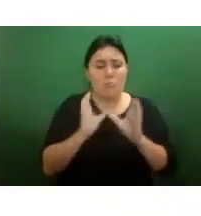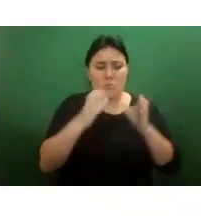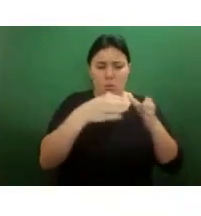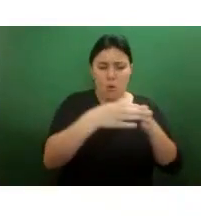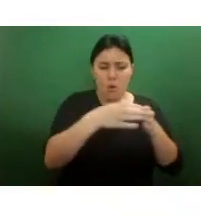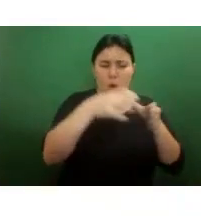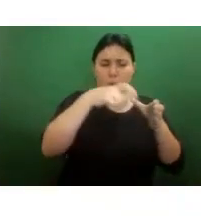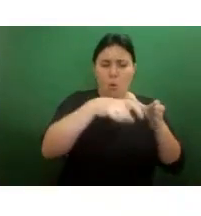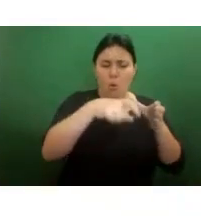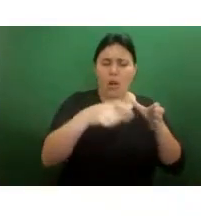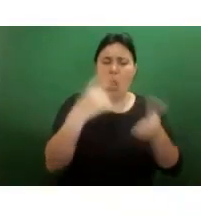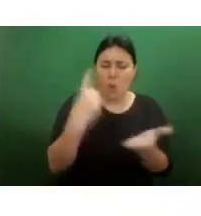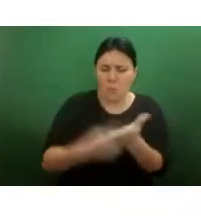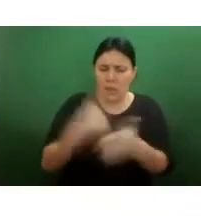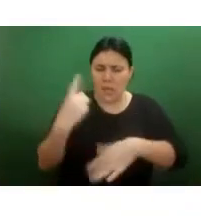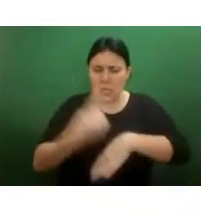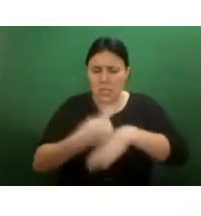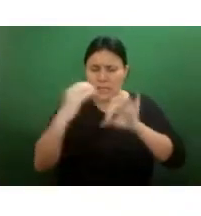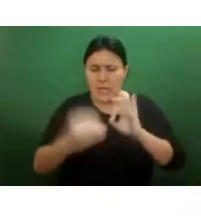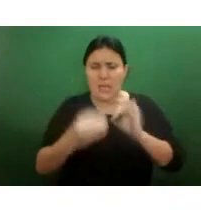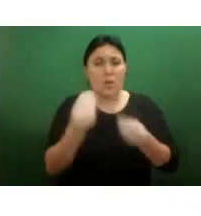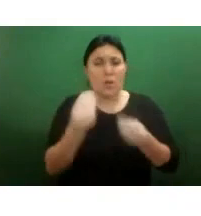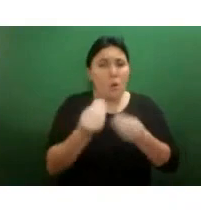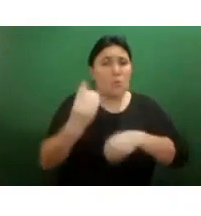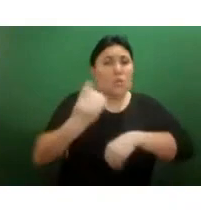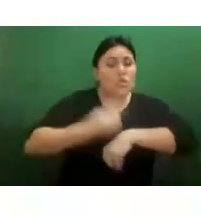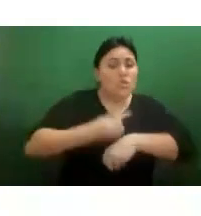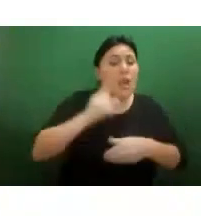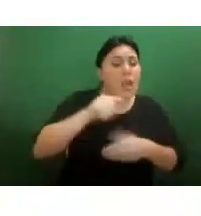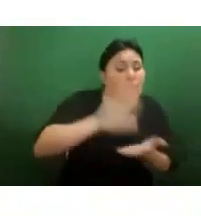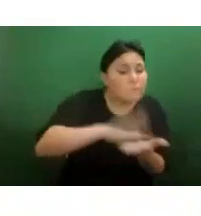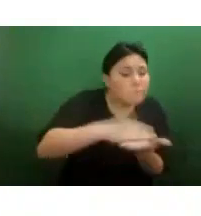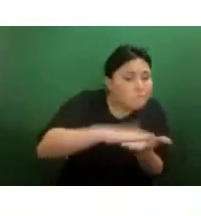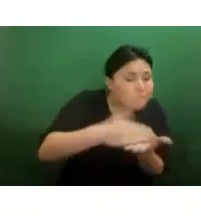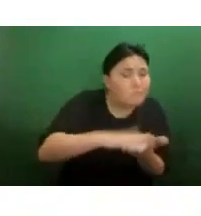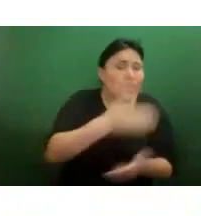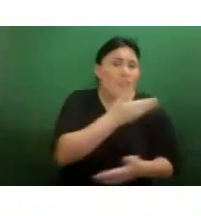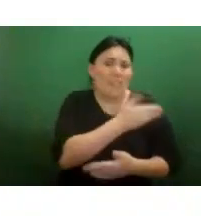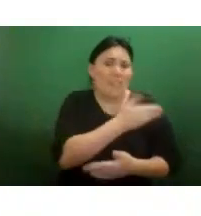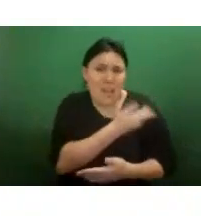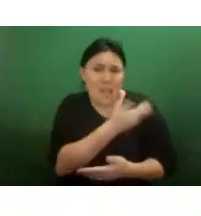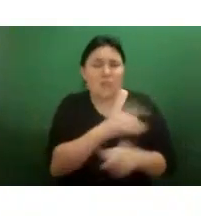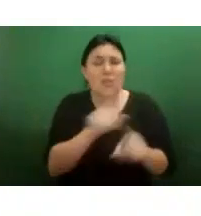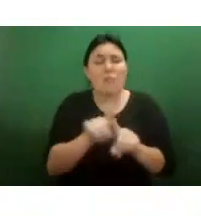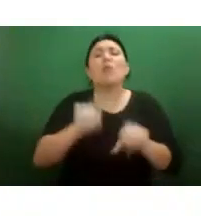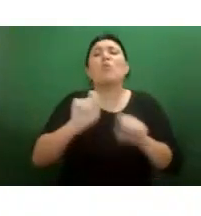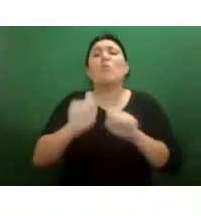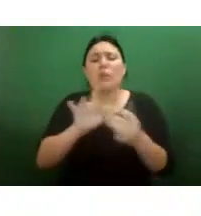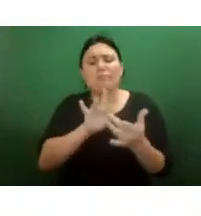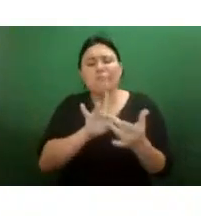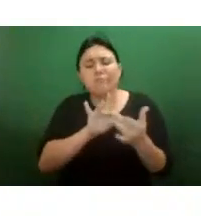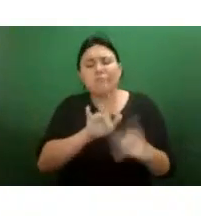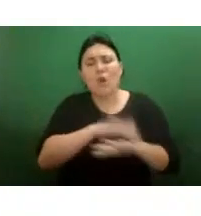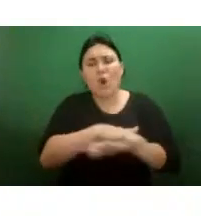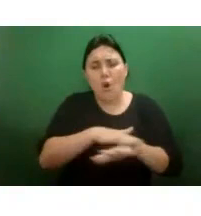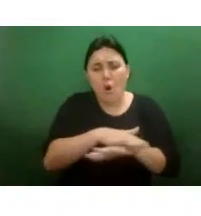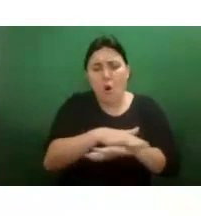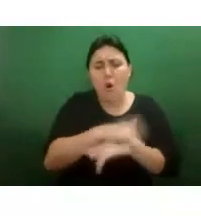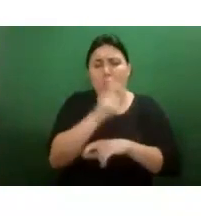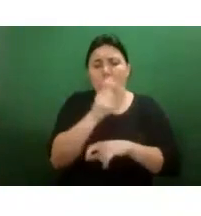ida aos ensaios no sambódromo, né? A conversa com os carnavalescos, com